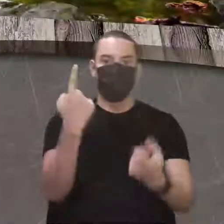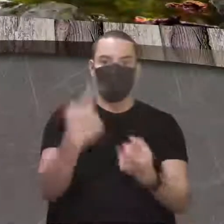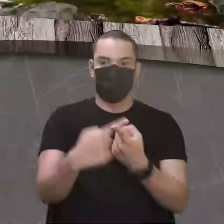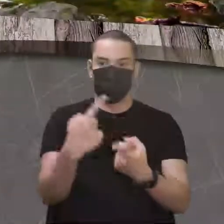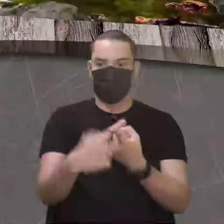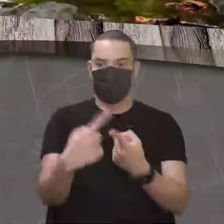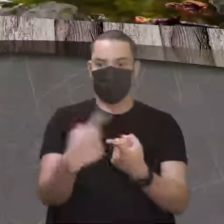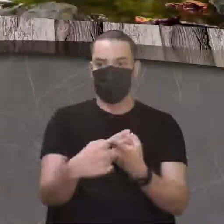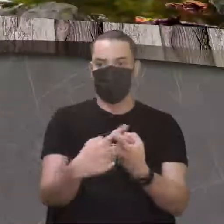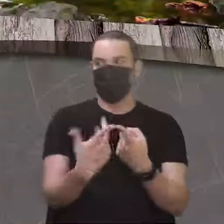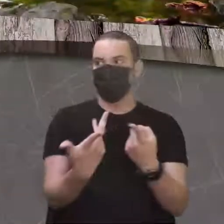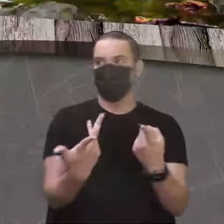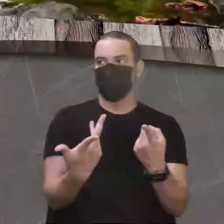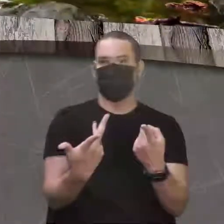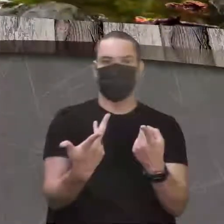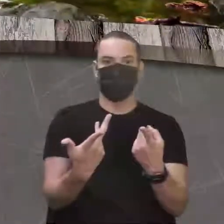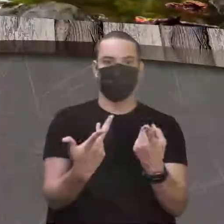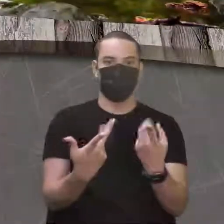com essa